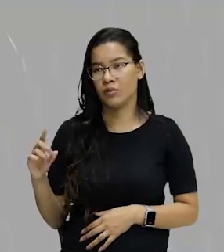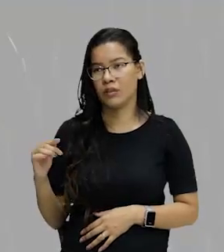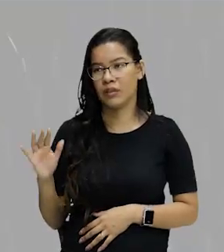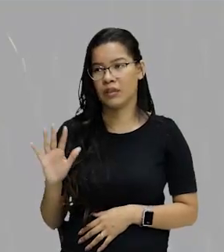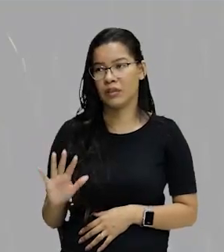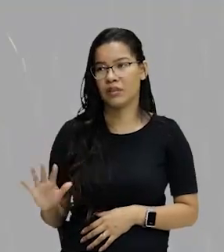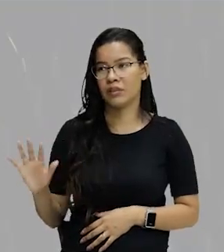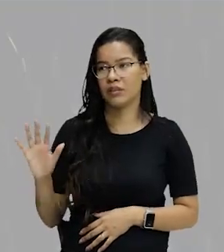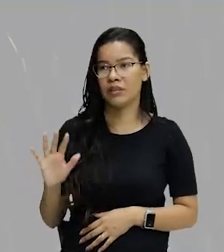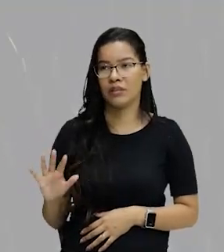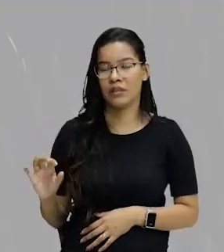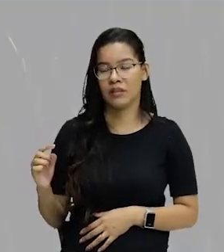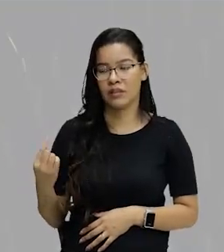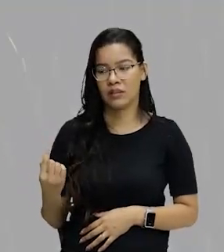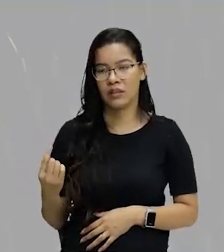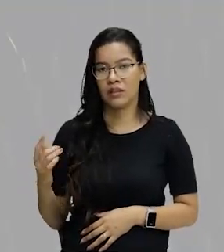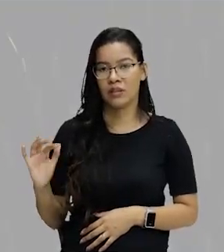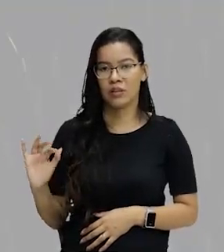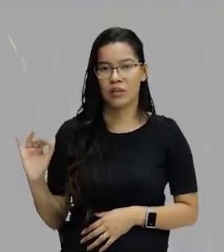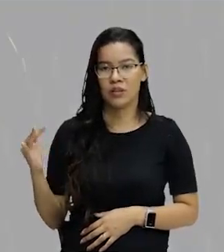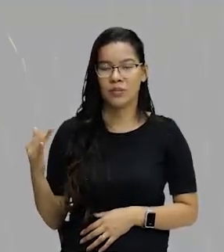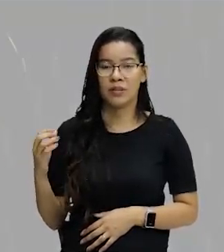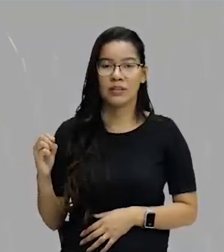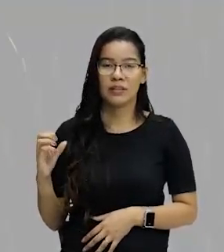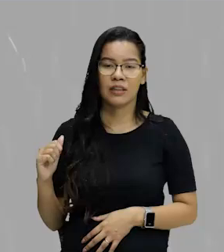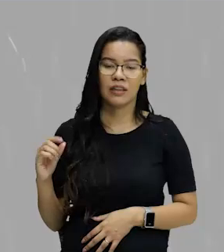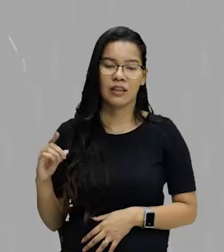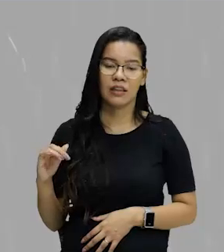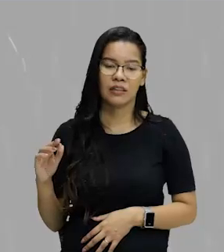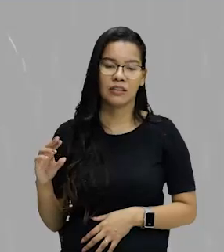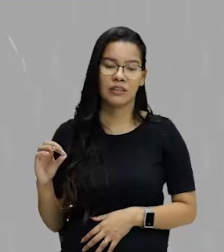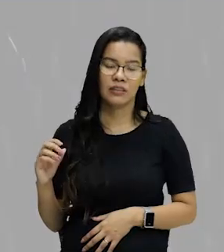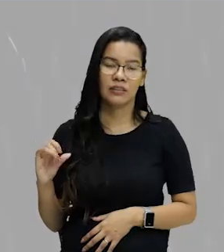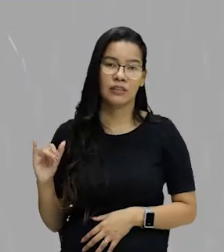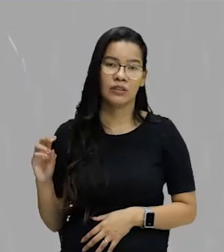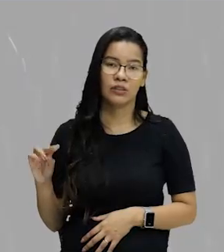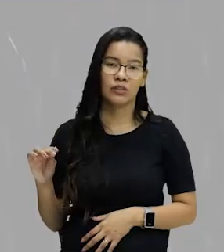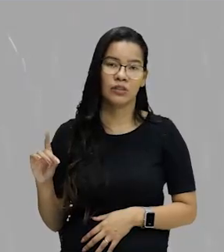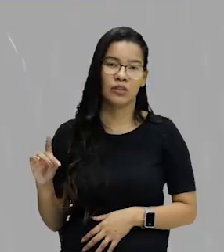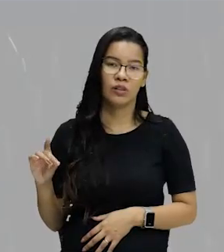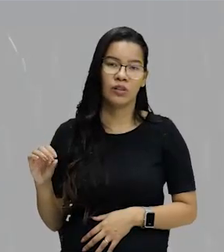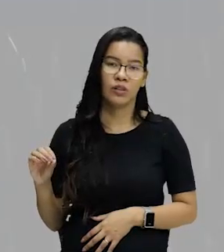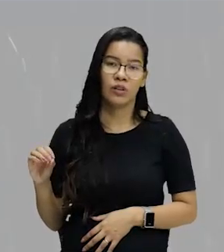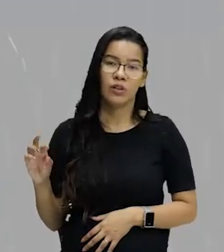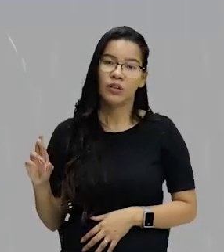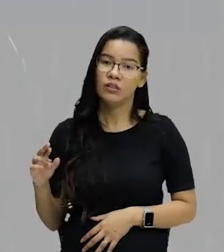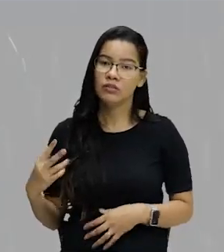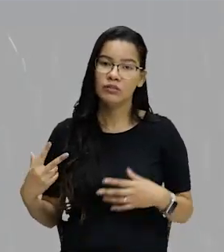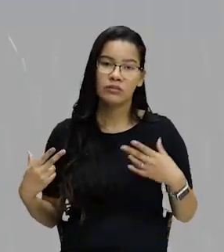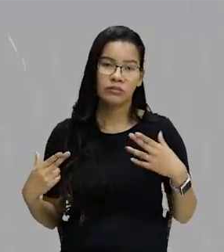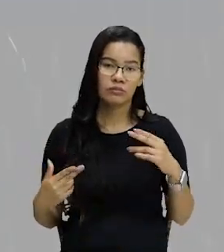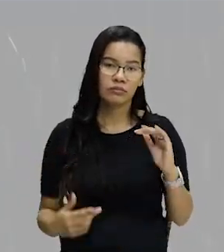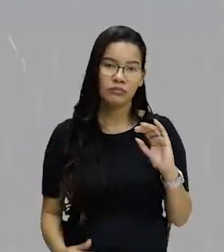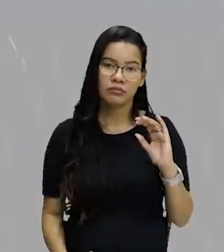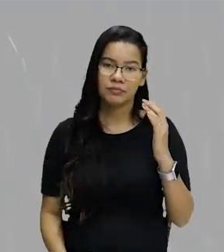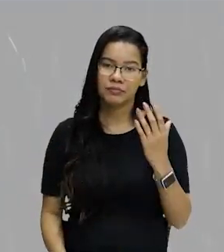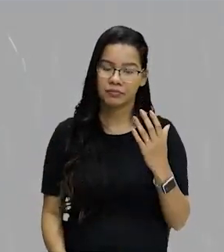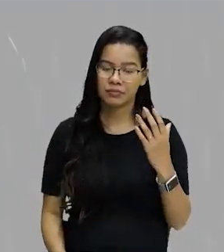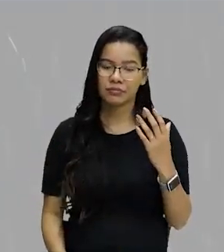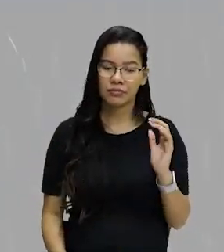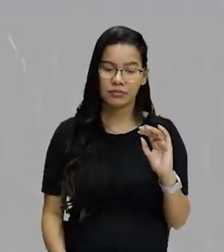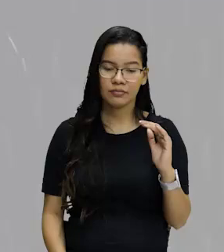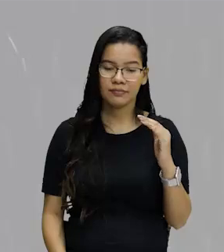academia. Está aqui acontecendo uma escalada indoor. A mesma situação. Vamos ter a